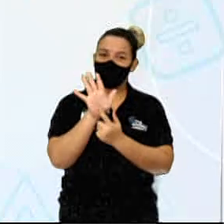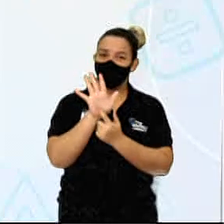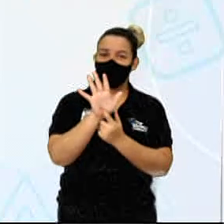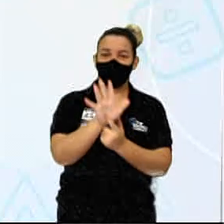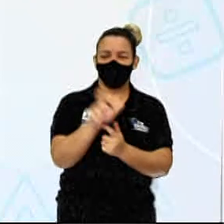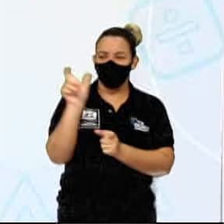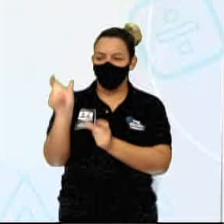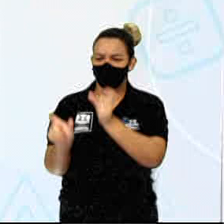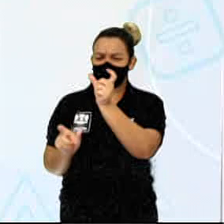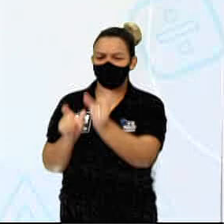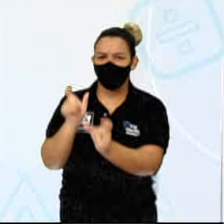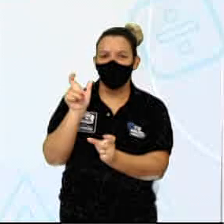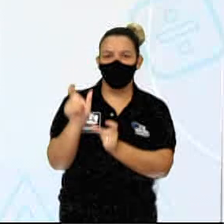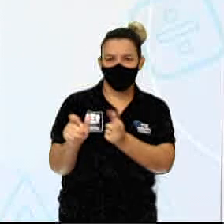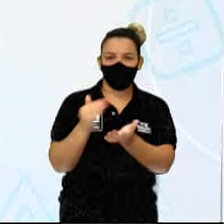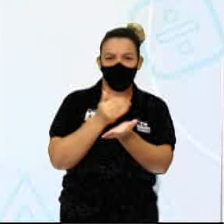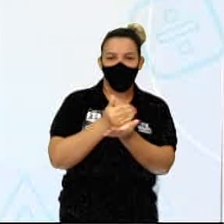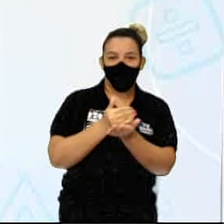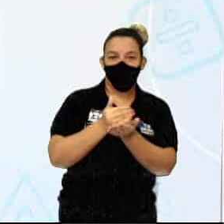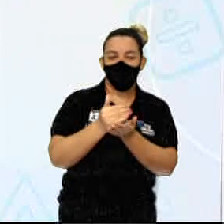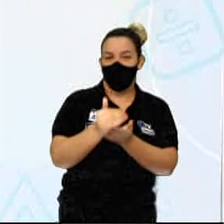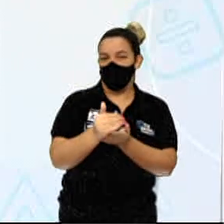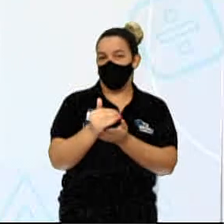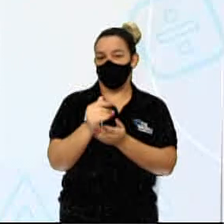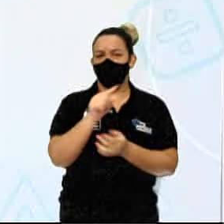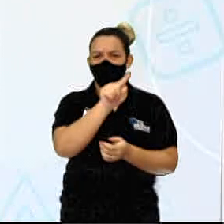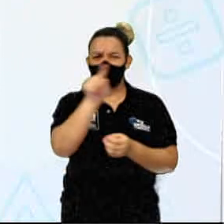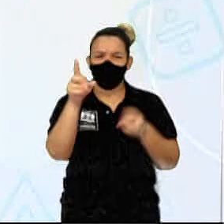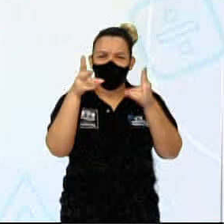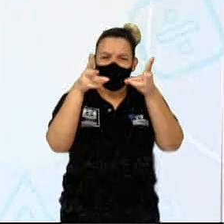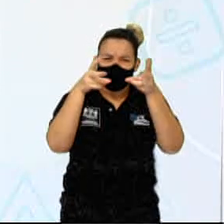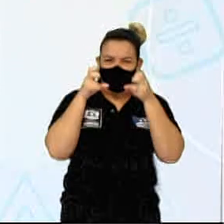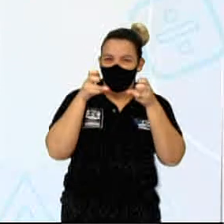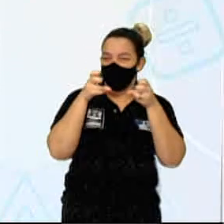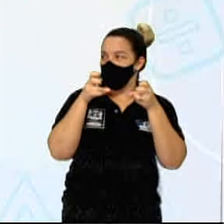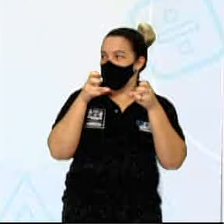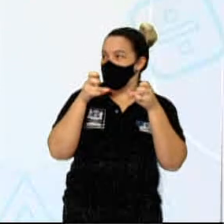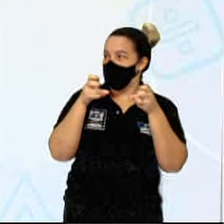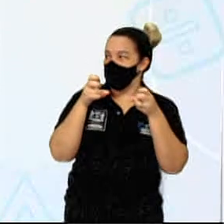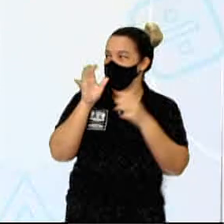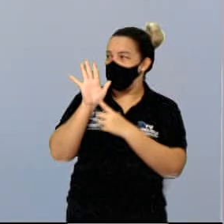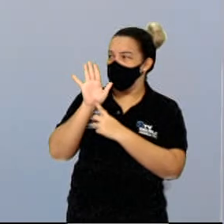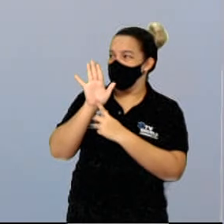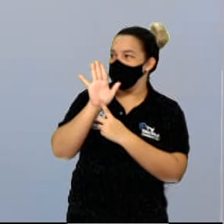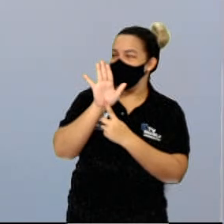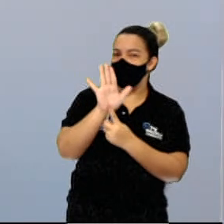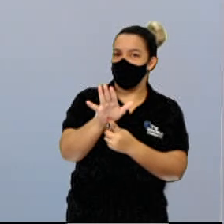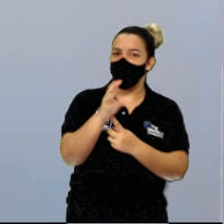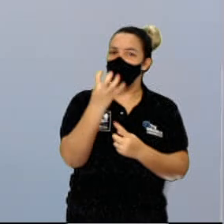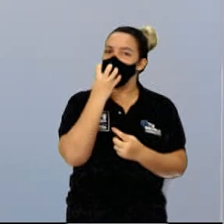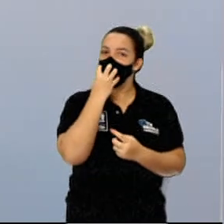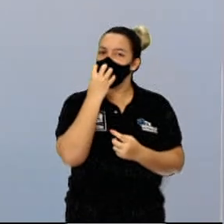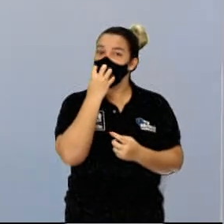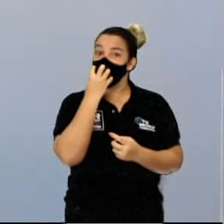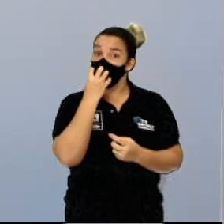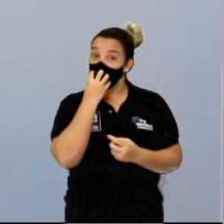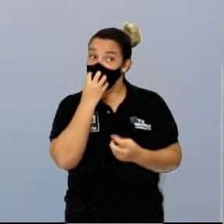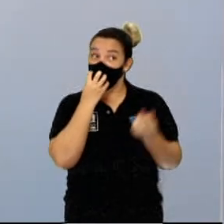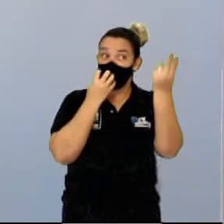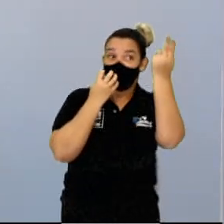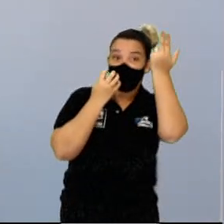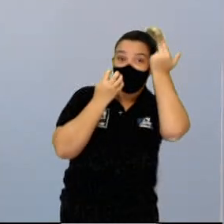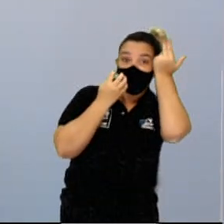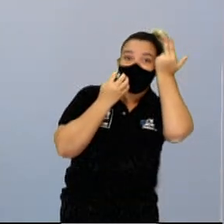e da situação inicial. Então, se vocês observarem bem, nós temos a apresentação do cão de caça, da lebre